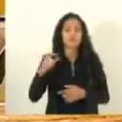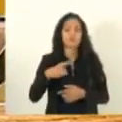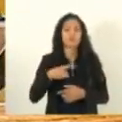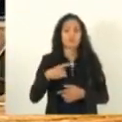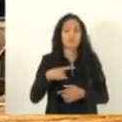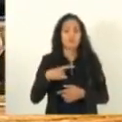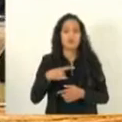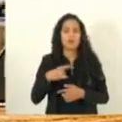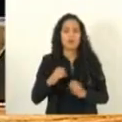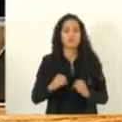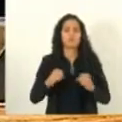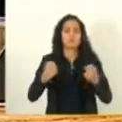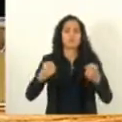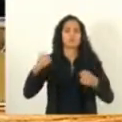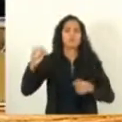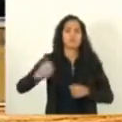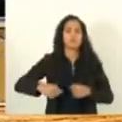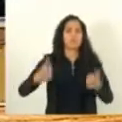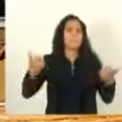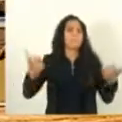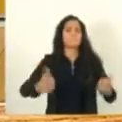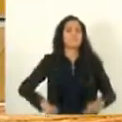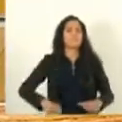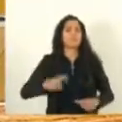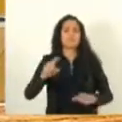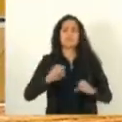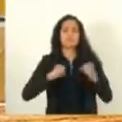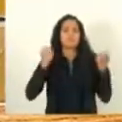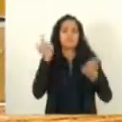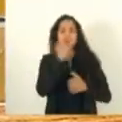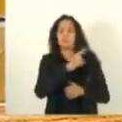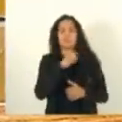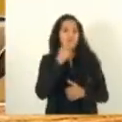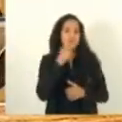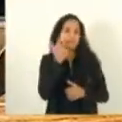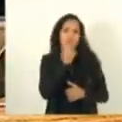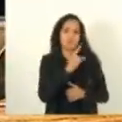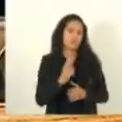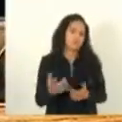se defender. A pior coisa que tem é quando você não tem defesa.